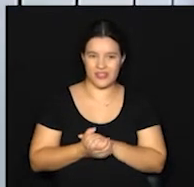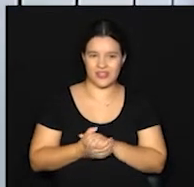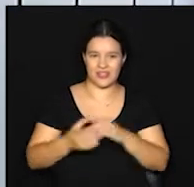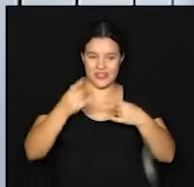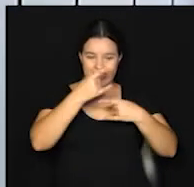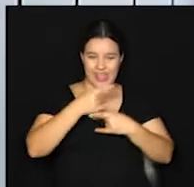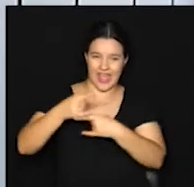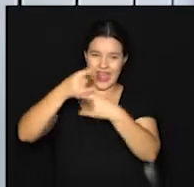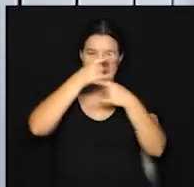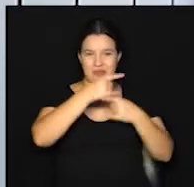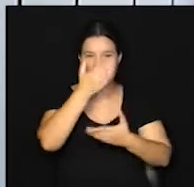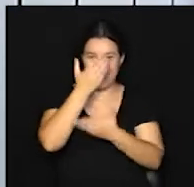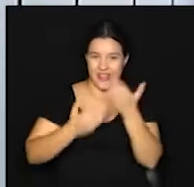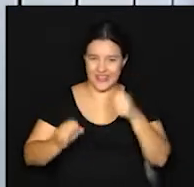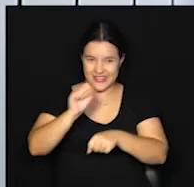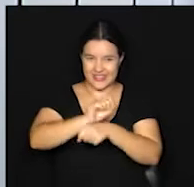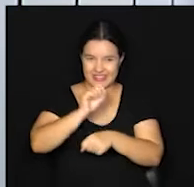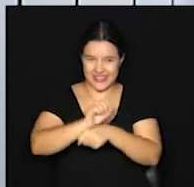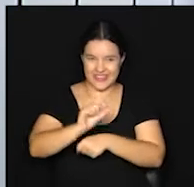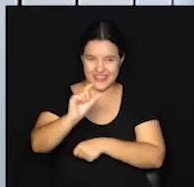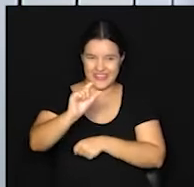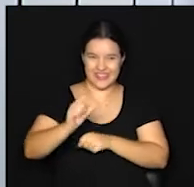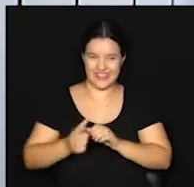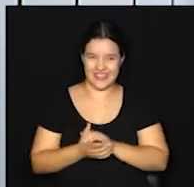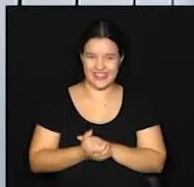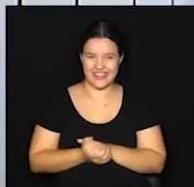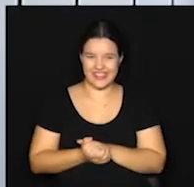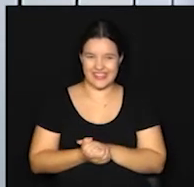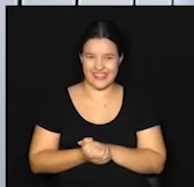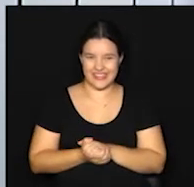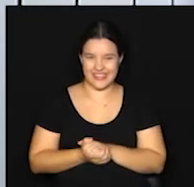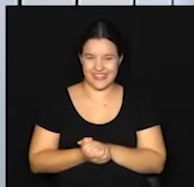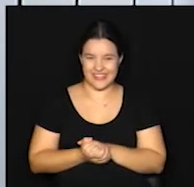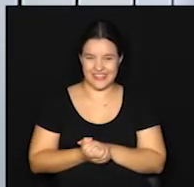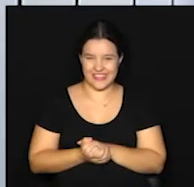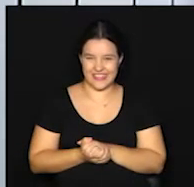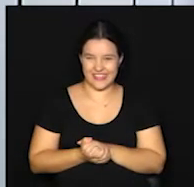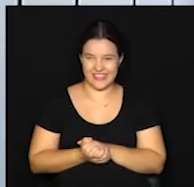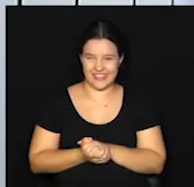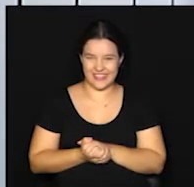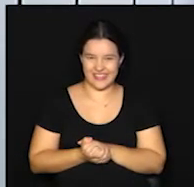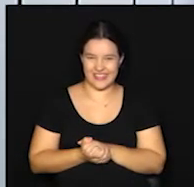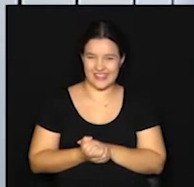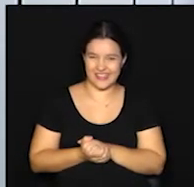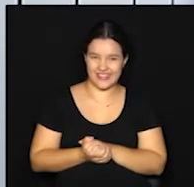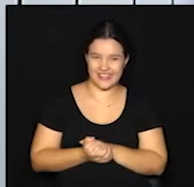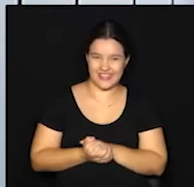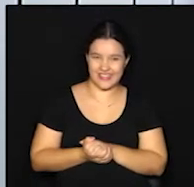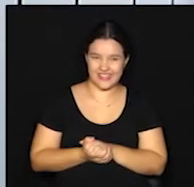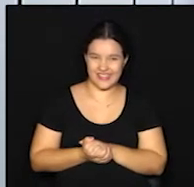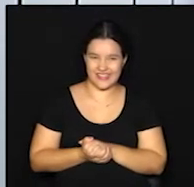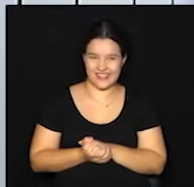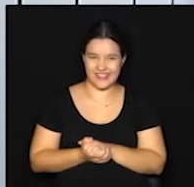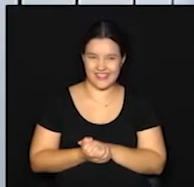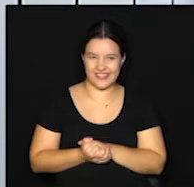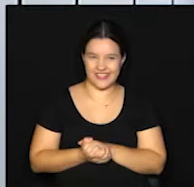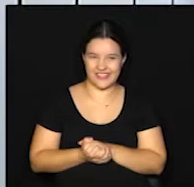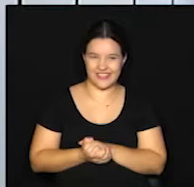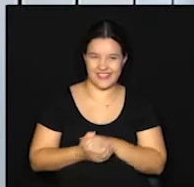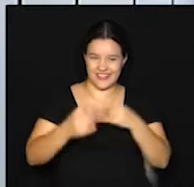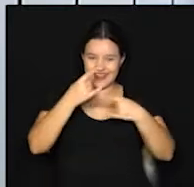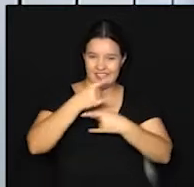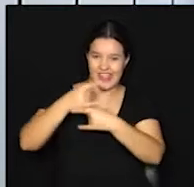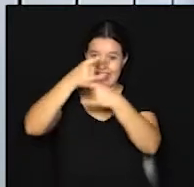só um momento. Tá bom. Nós estamos conversando ao vivo, então, aqui. Você está me vendo bem? Não estou te vendo